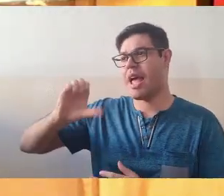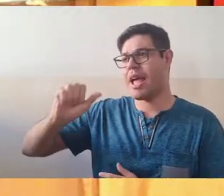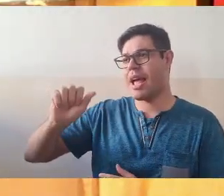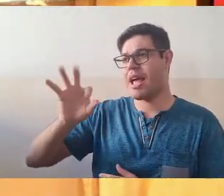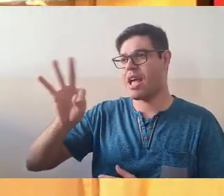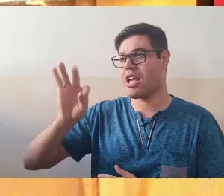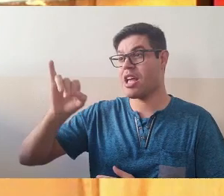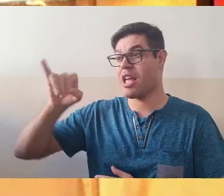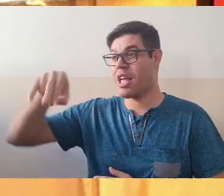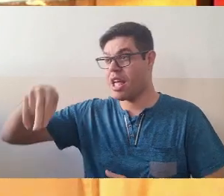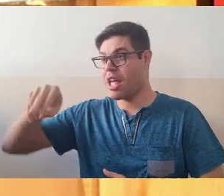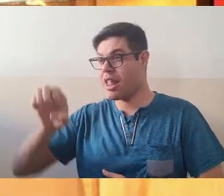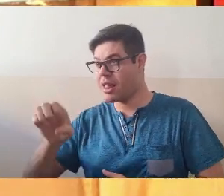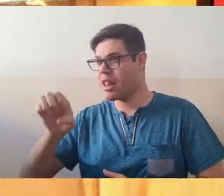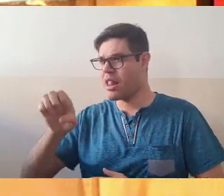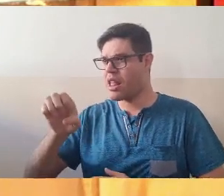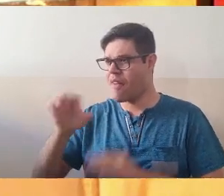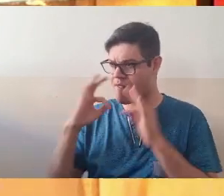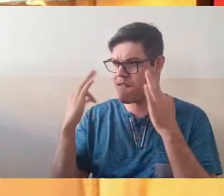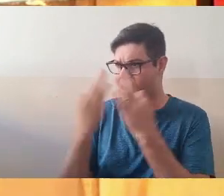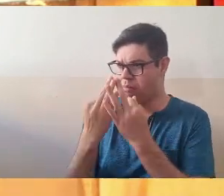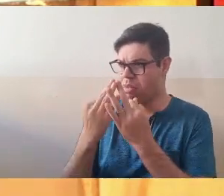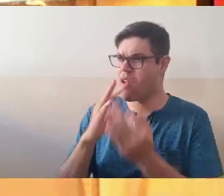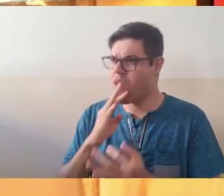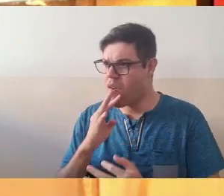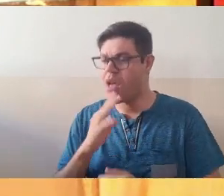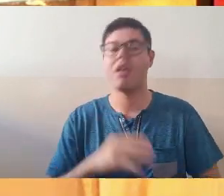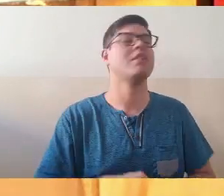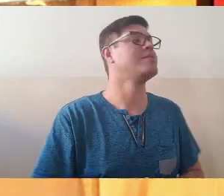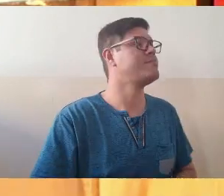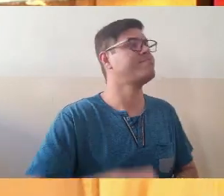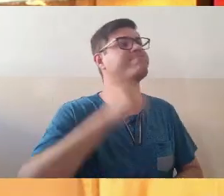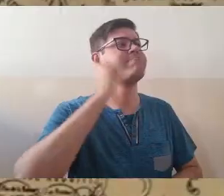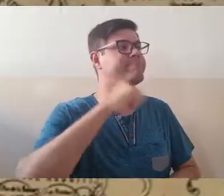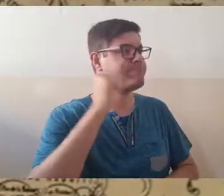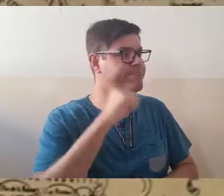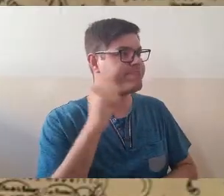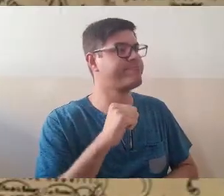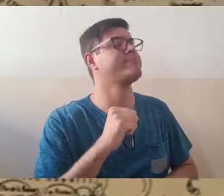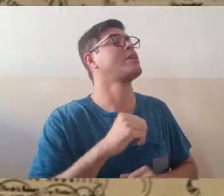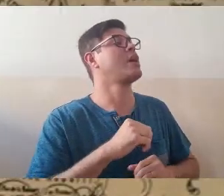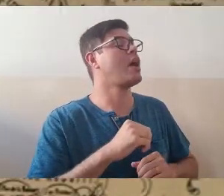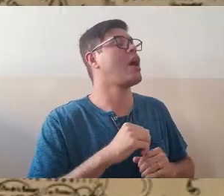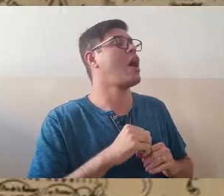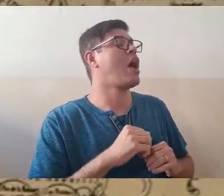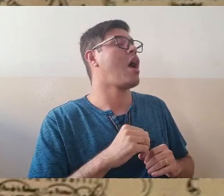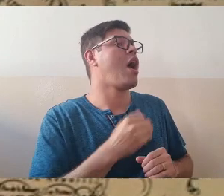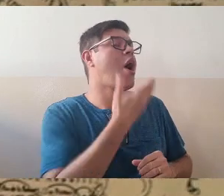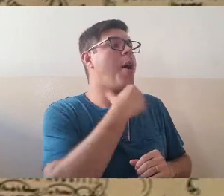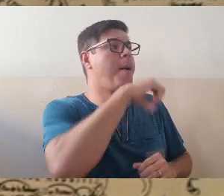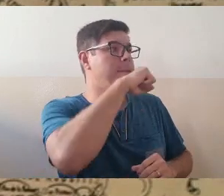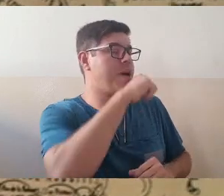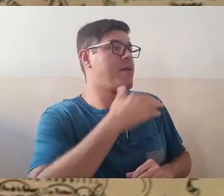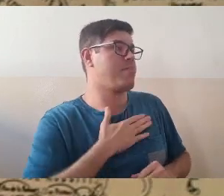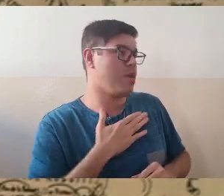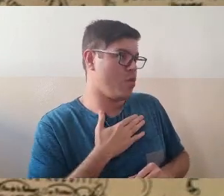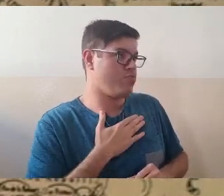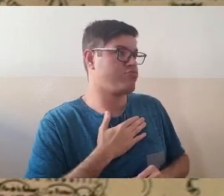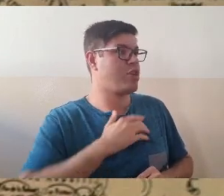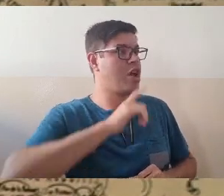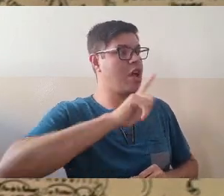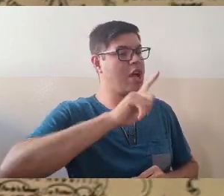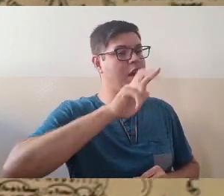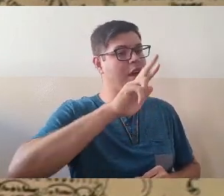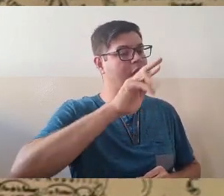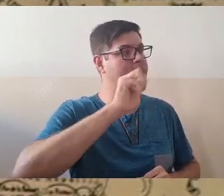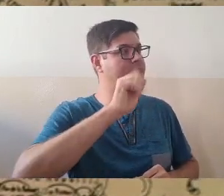Catini. Também. Que era do meu bairro quando eu era garoto e tinha os Catines lá. O lado do meu pai é Graffi, É. né? Paterno, e o